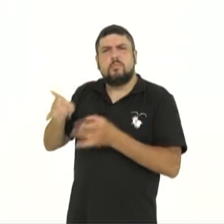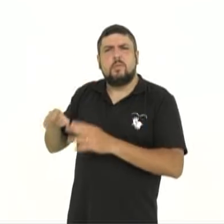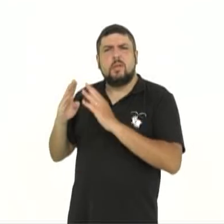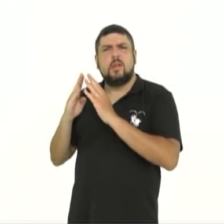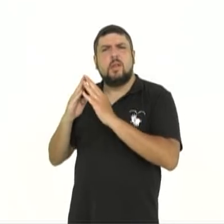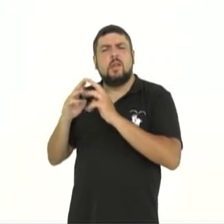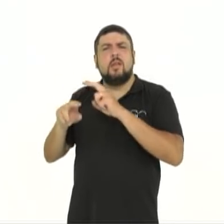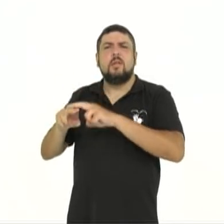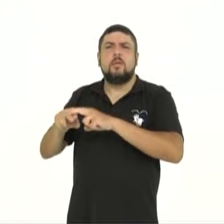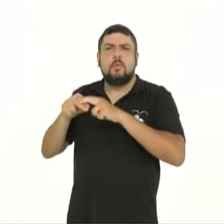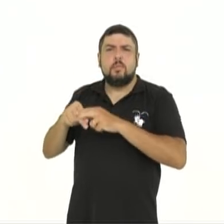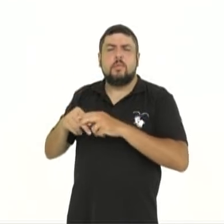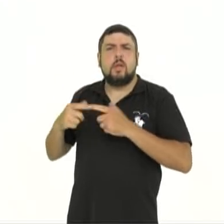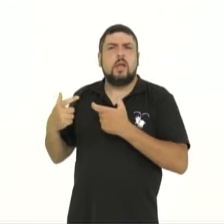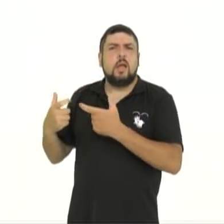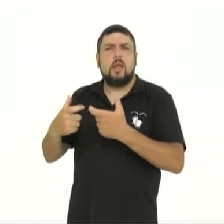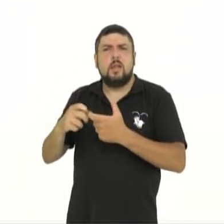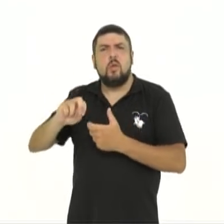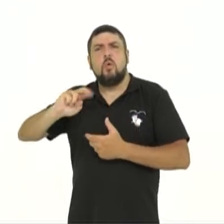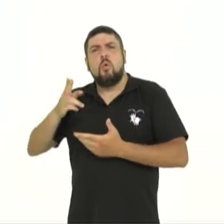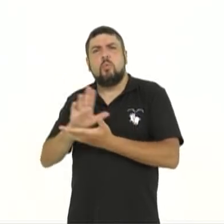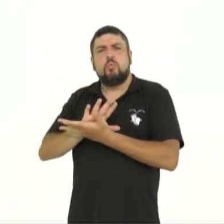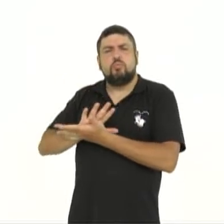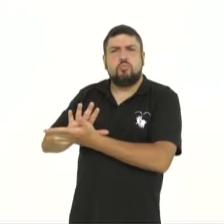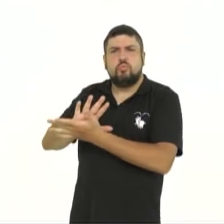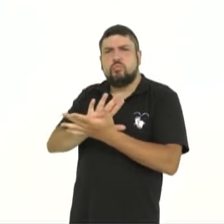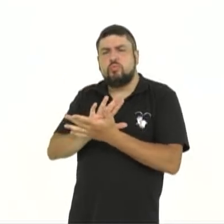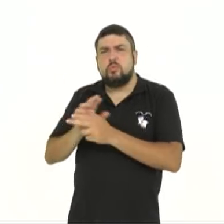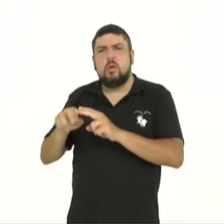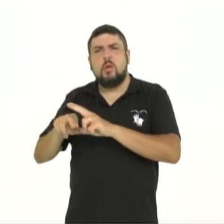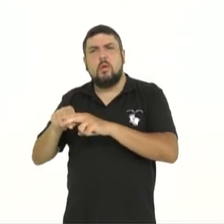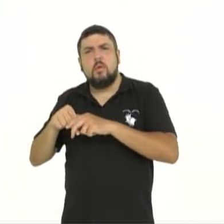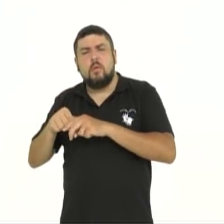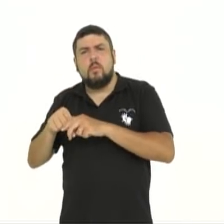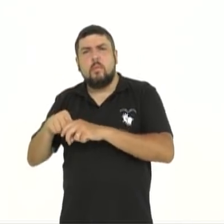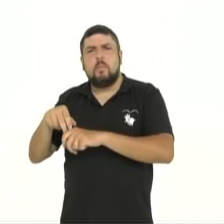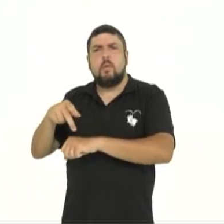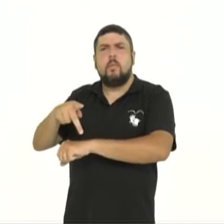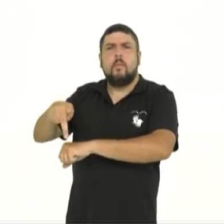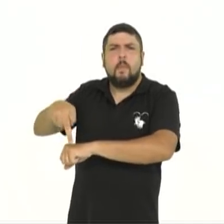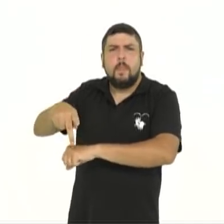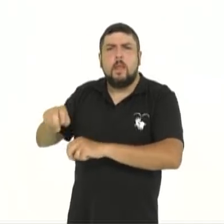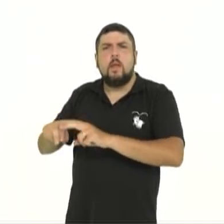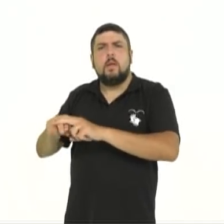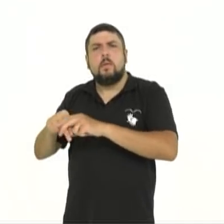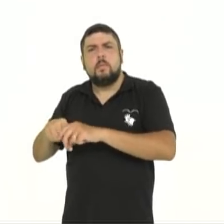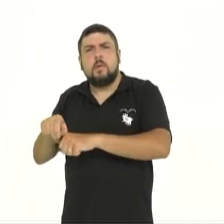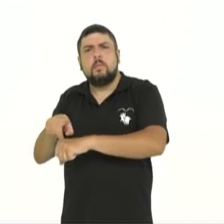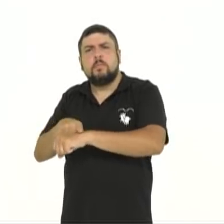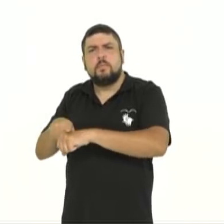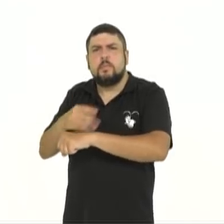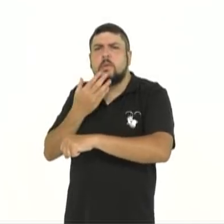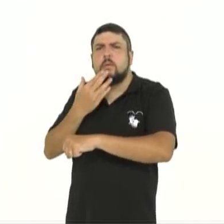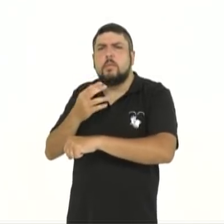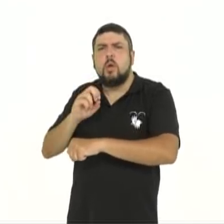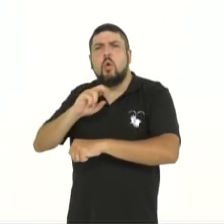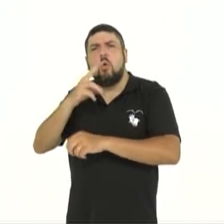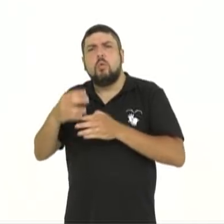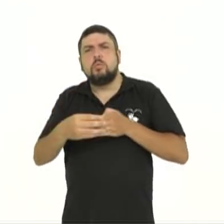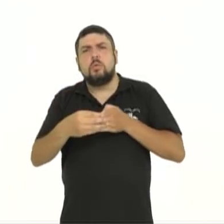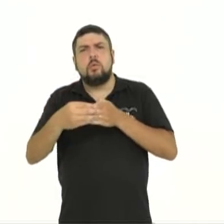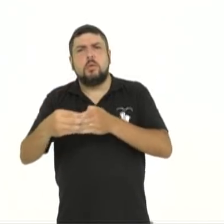de guerras ou perseguições por etnia, posições políticas, religião ou orientação